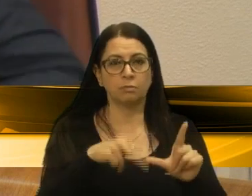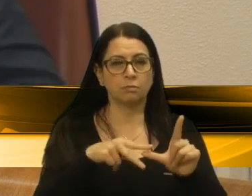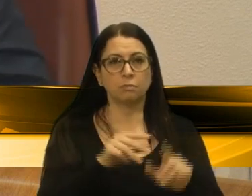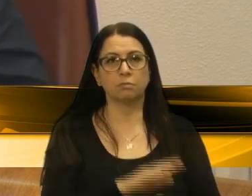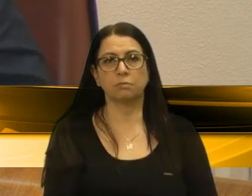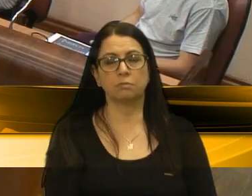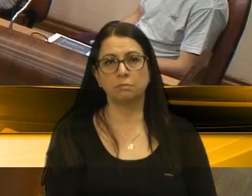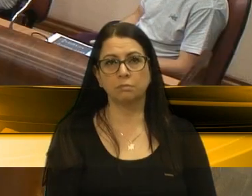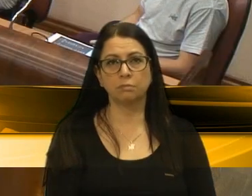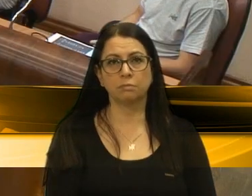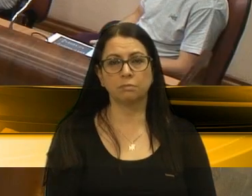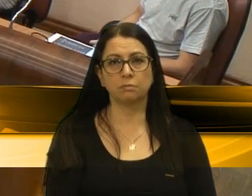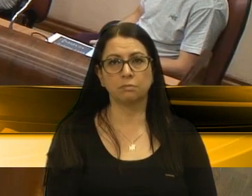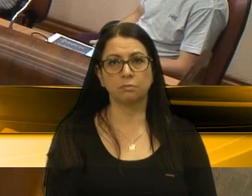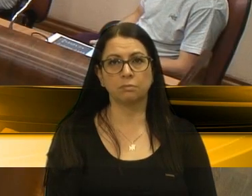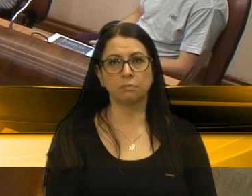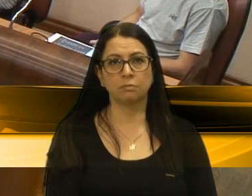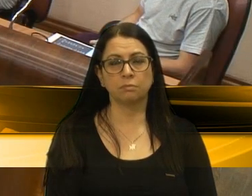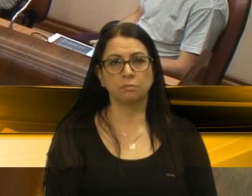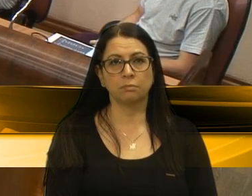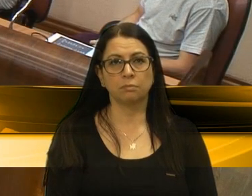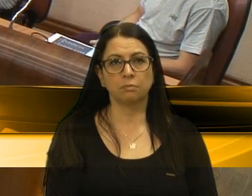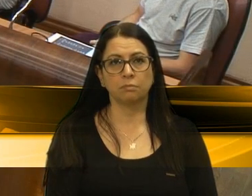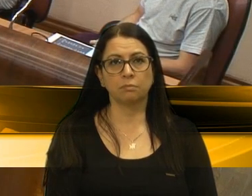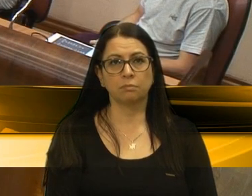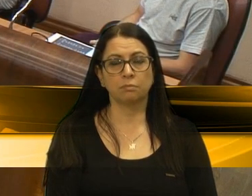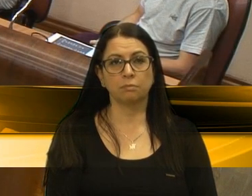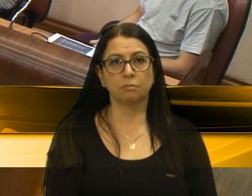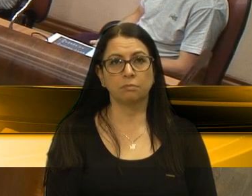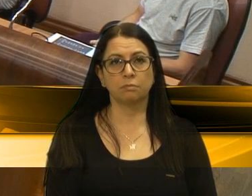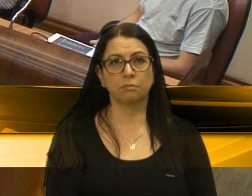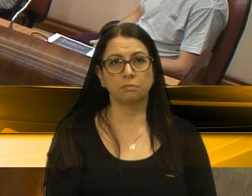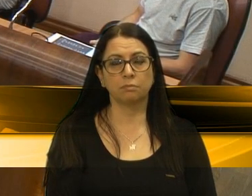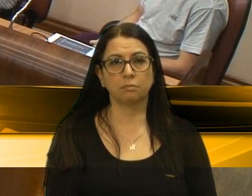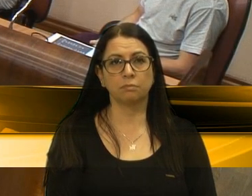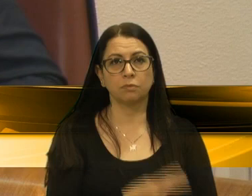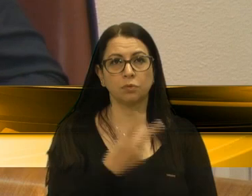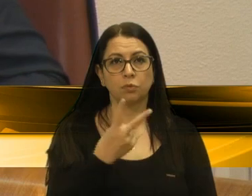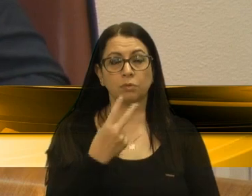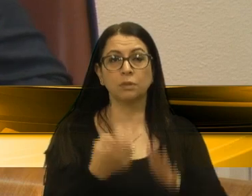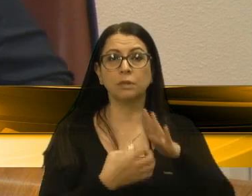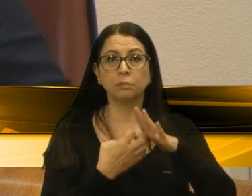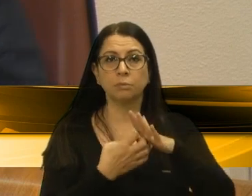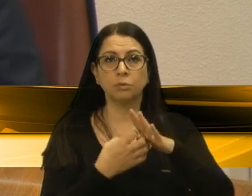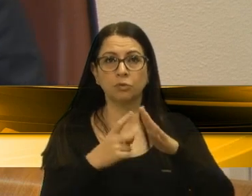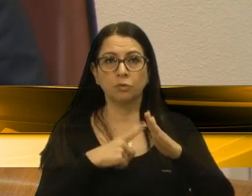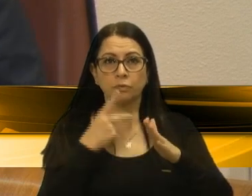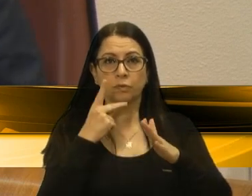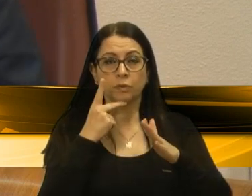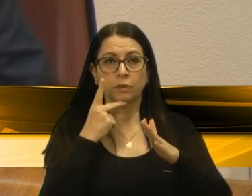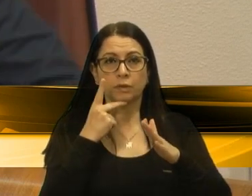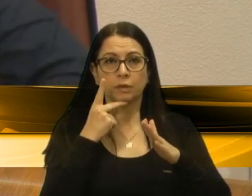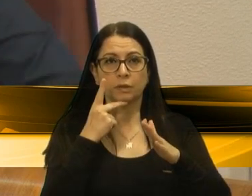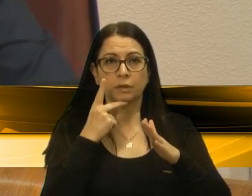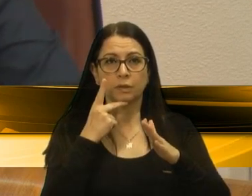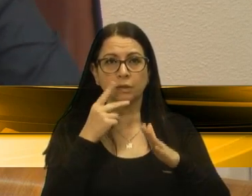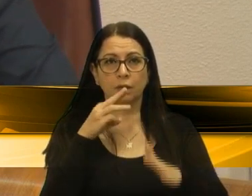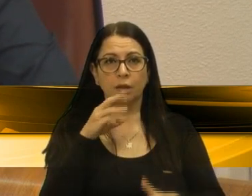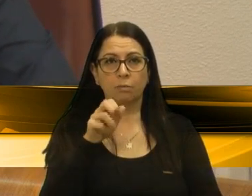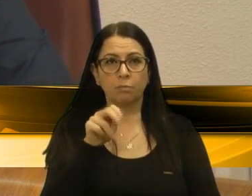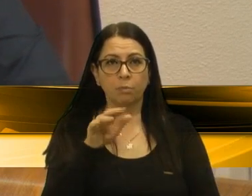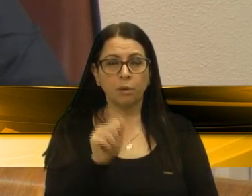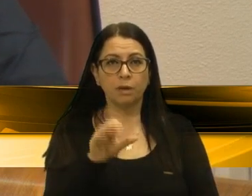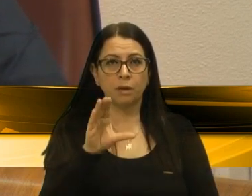Com duas empresas O senhor tinha comentado sobre a Câmara de Compensação. A Câmara de